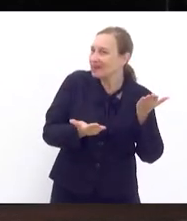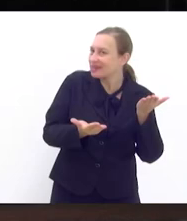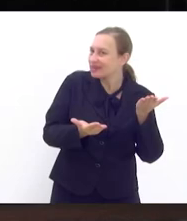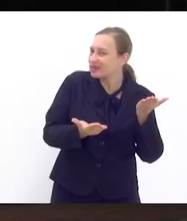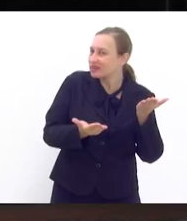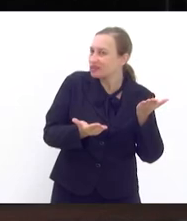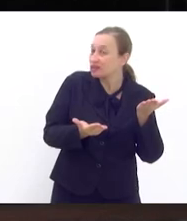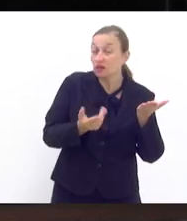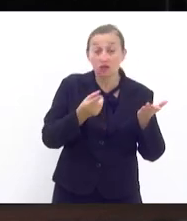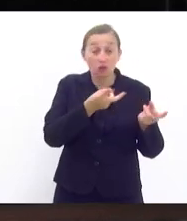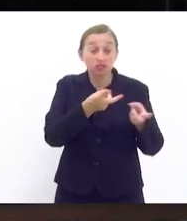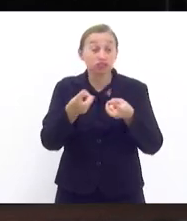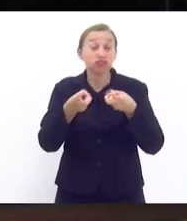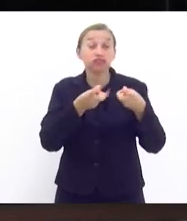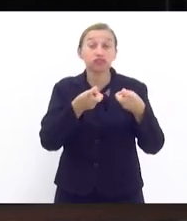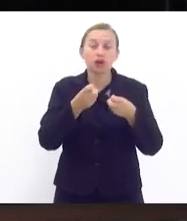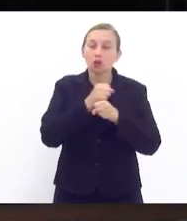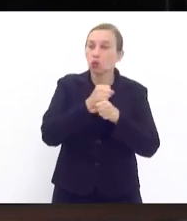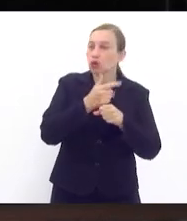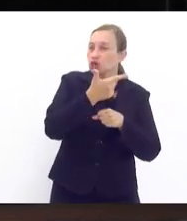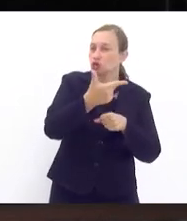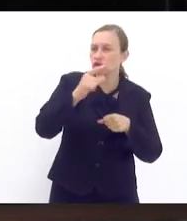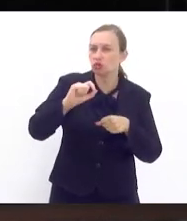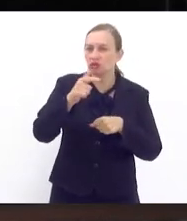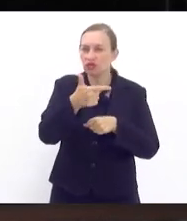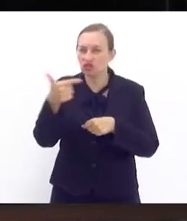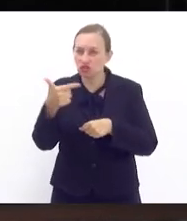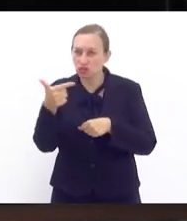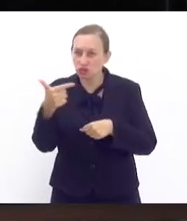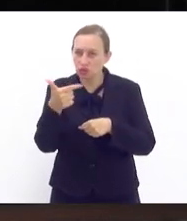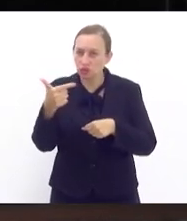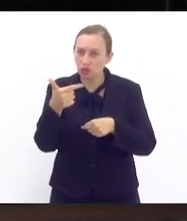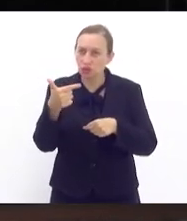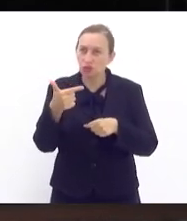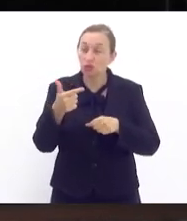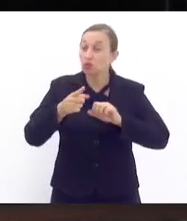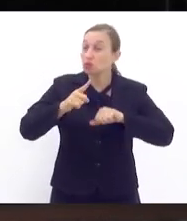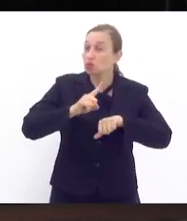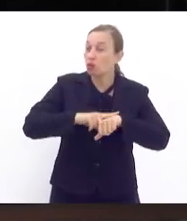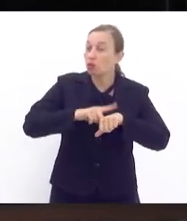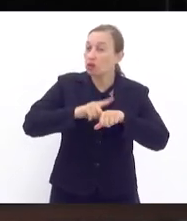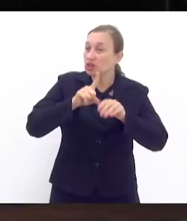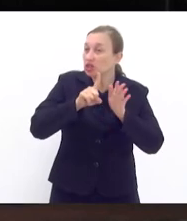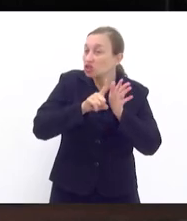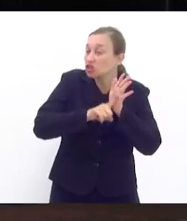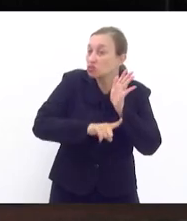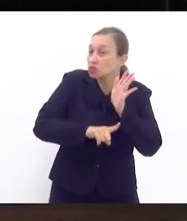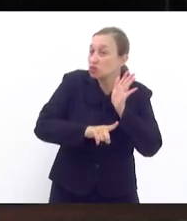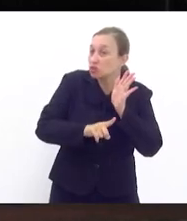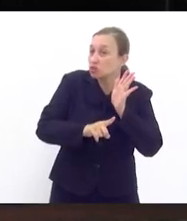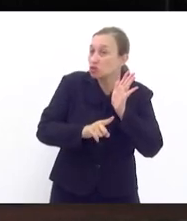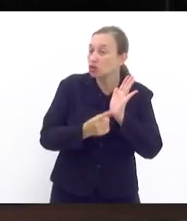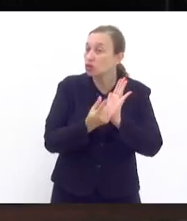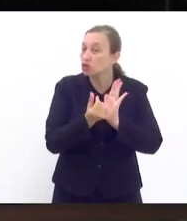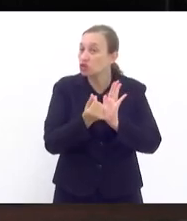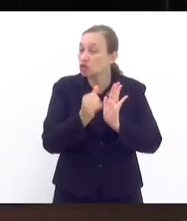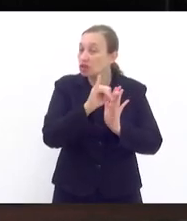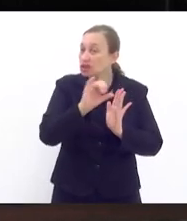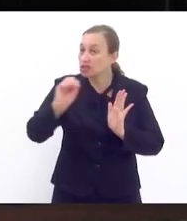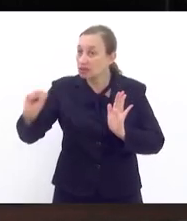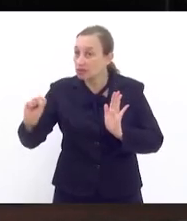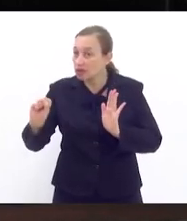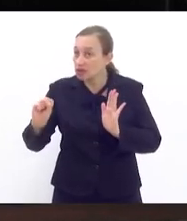que foi verificada em 2022, na medida que reduziu as alíquotas do ICMS